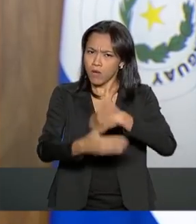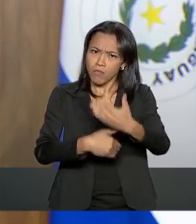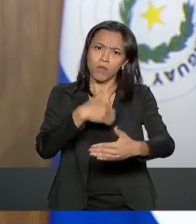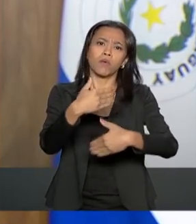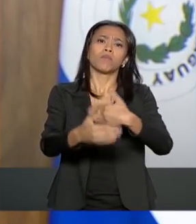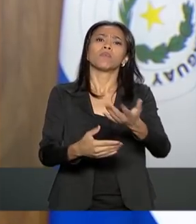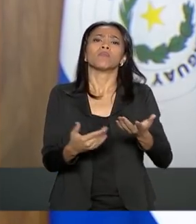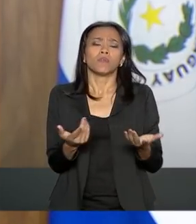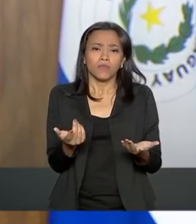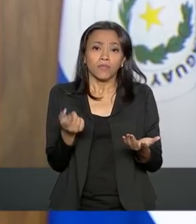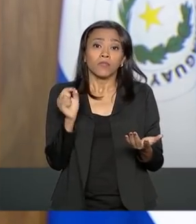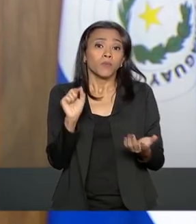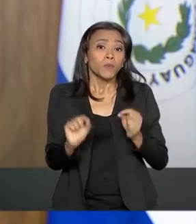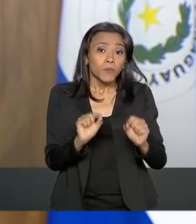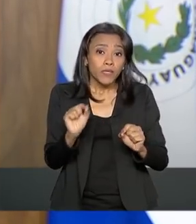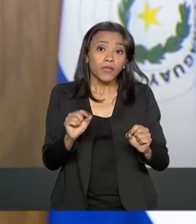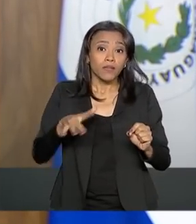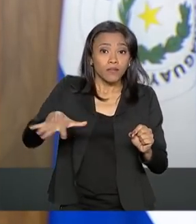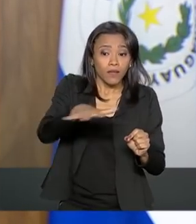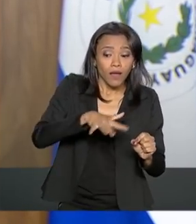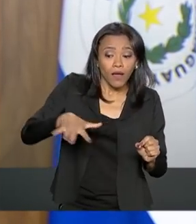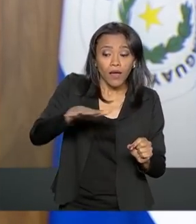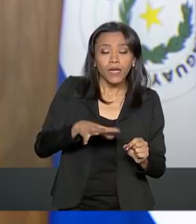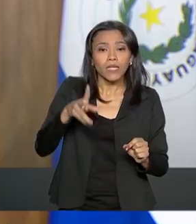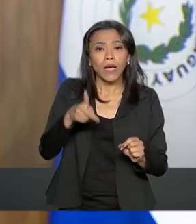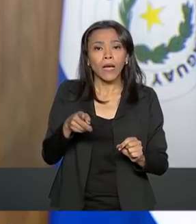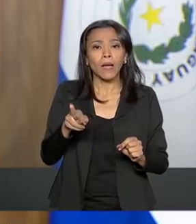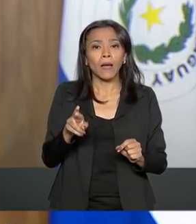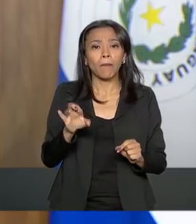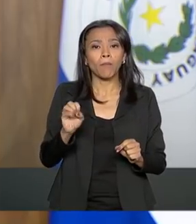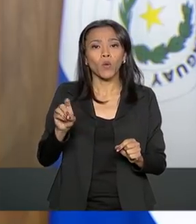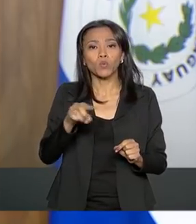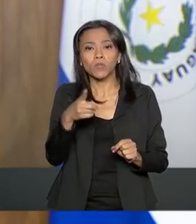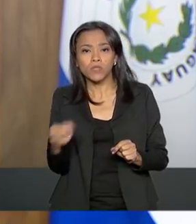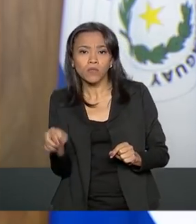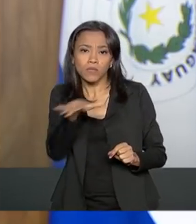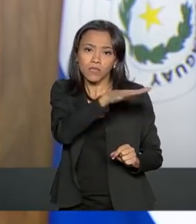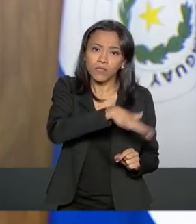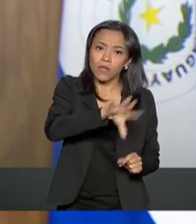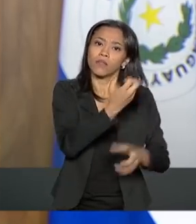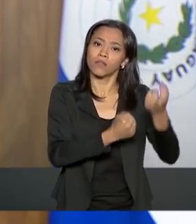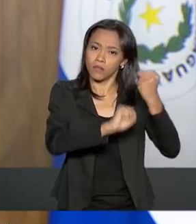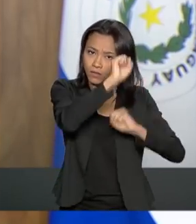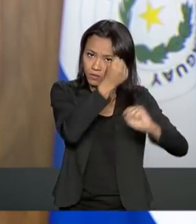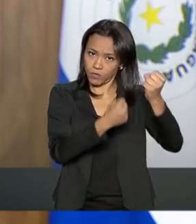competitividade através da produção e da cadeia produtiva das nossas indústrias.